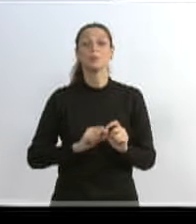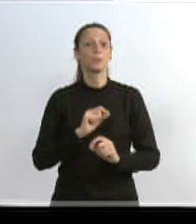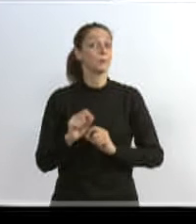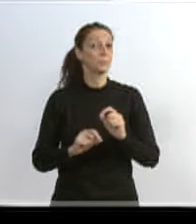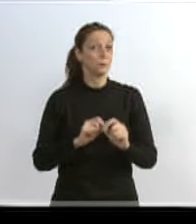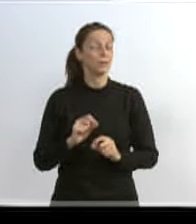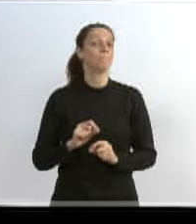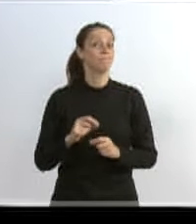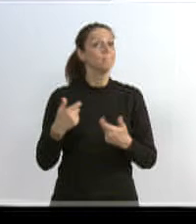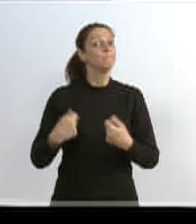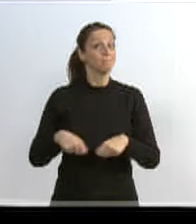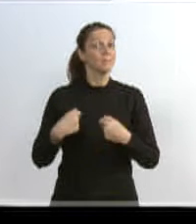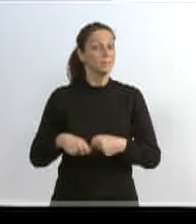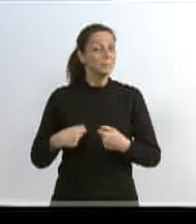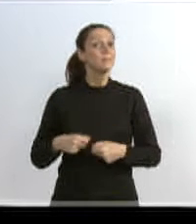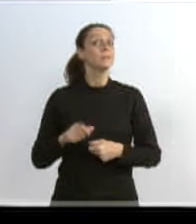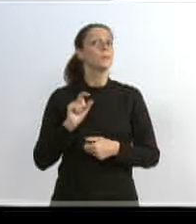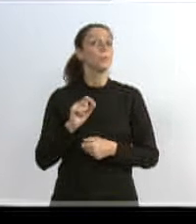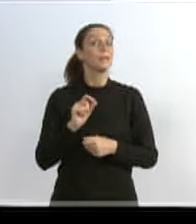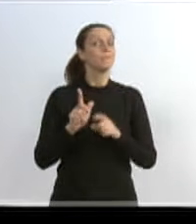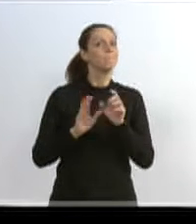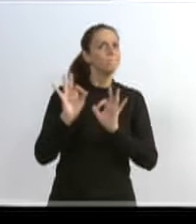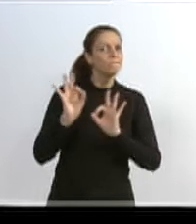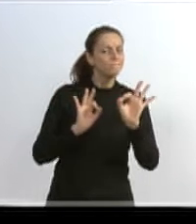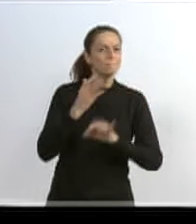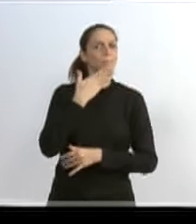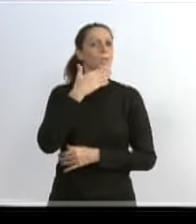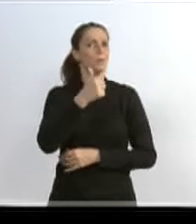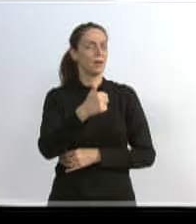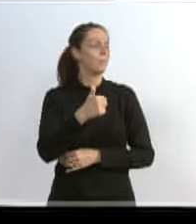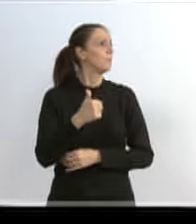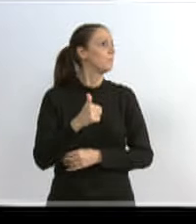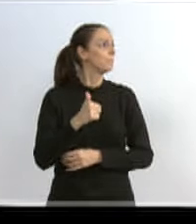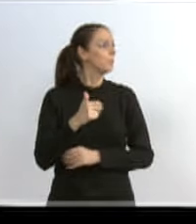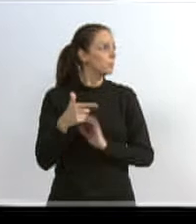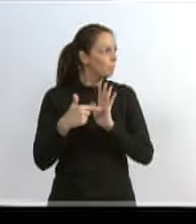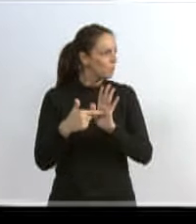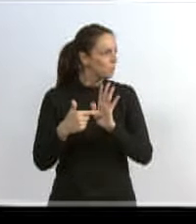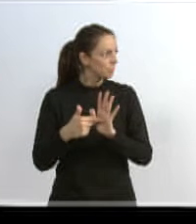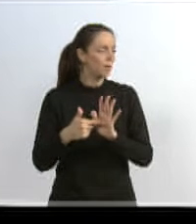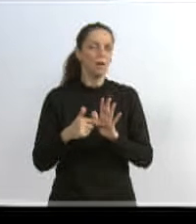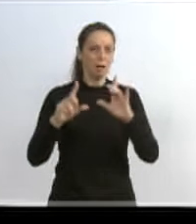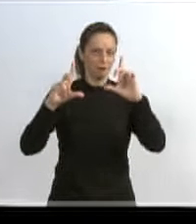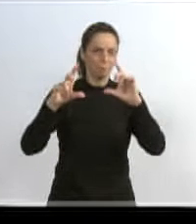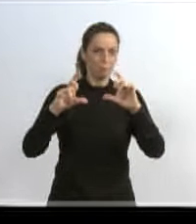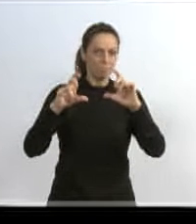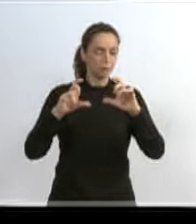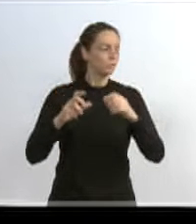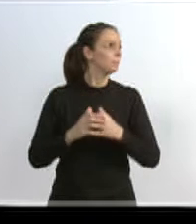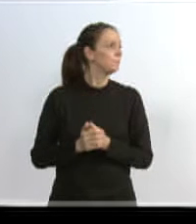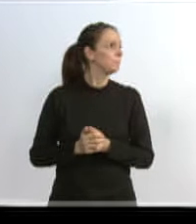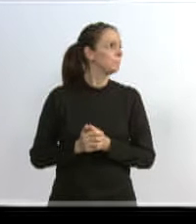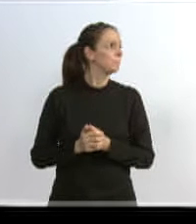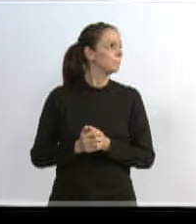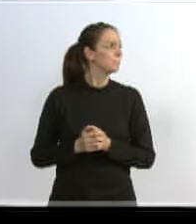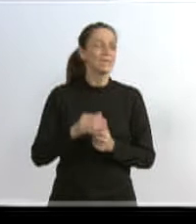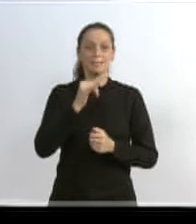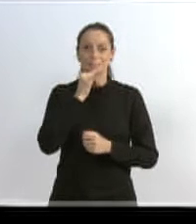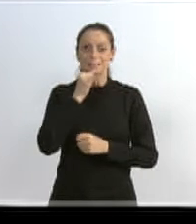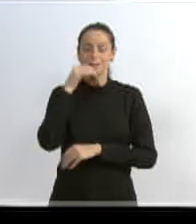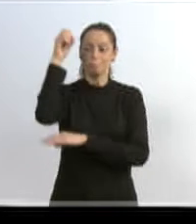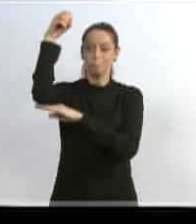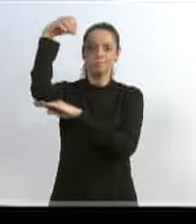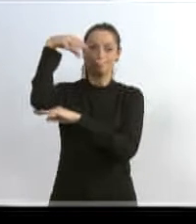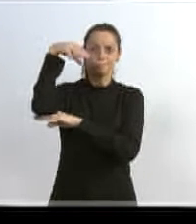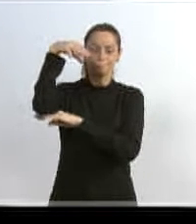penso que precisa ser revisto na sequência das fotos quando tiveram a foto ali onde colocar o vereador ao ajustamento poste no meio da calçada